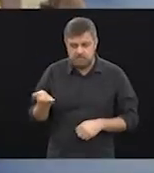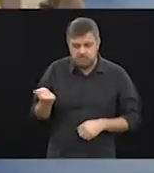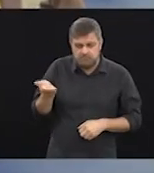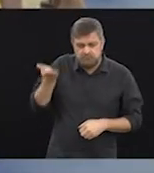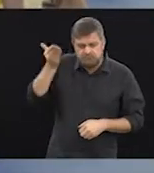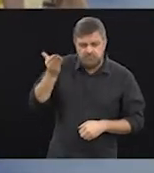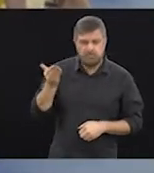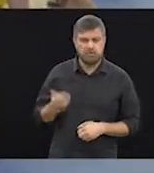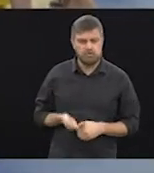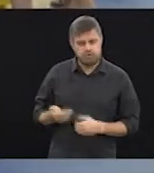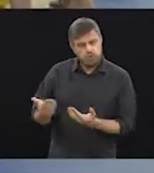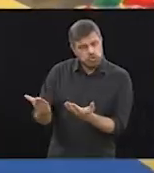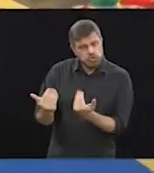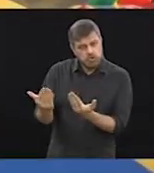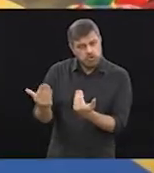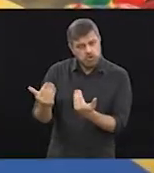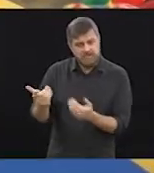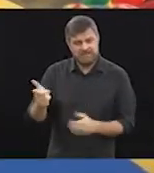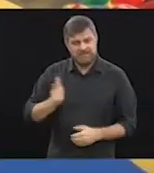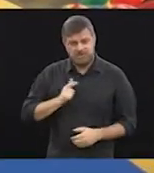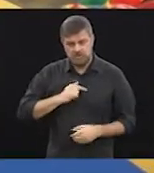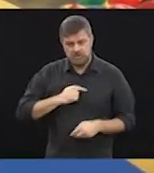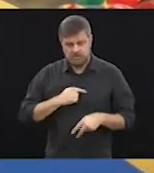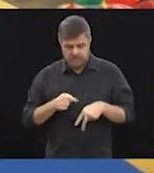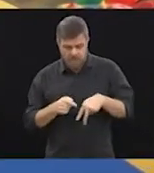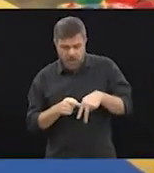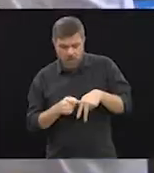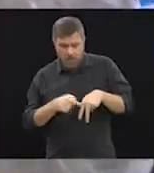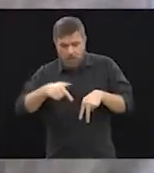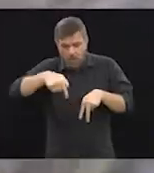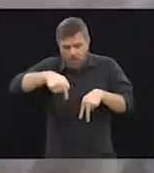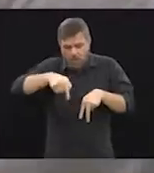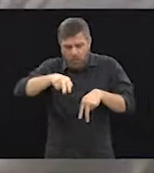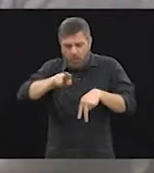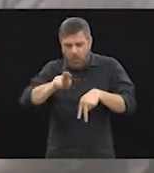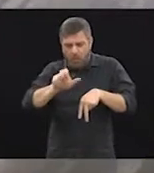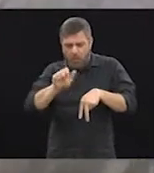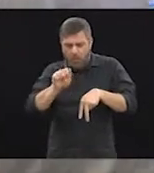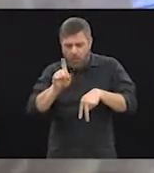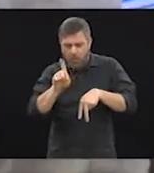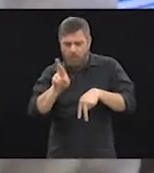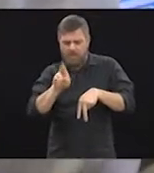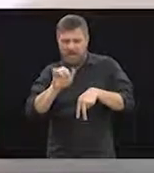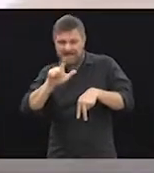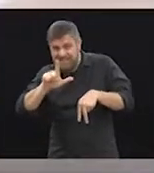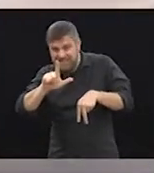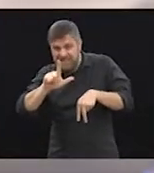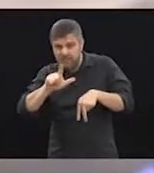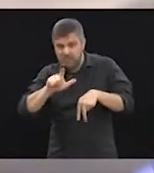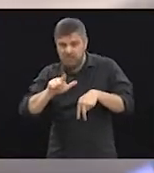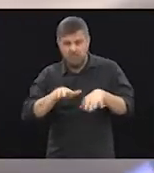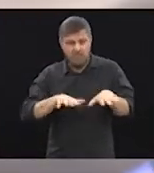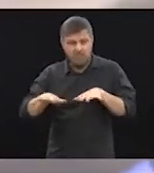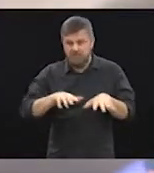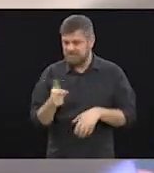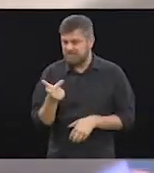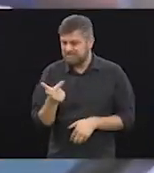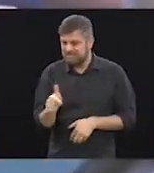pós-adolescência, adulto jovem, que tinham afecção nos quadris e que não tinham movimentos nos